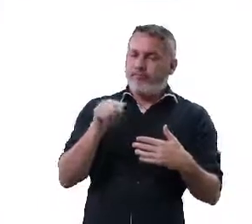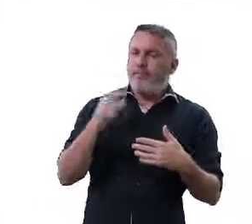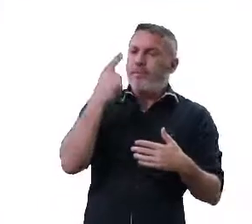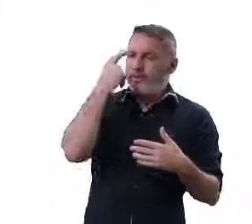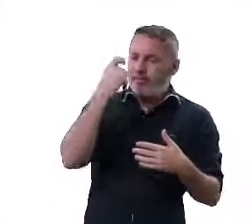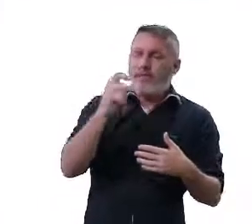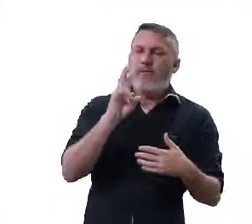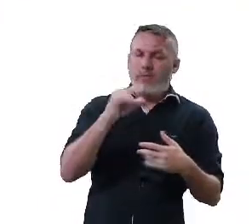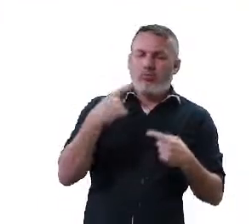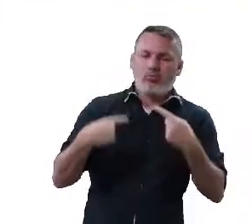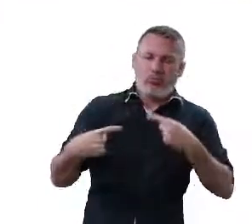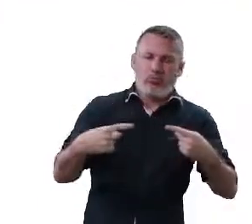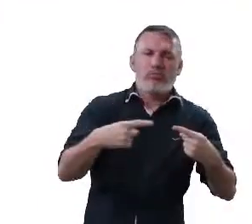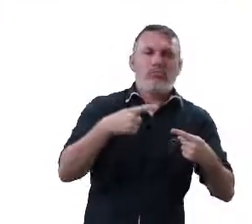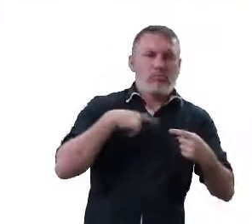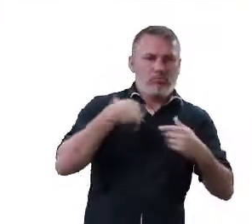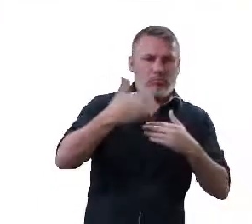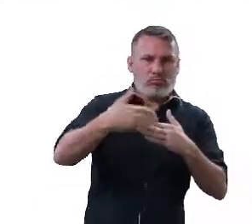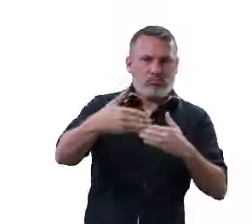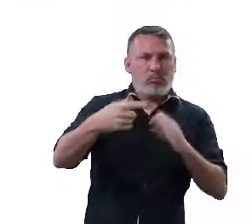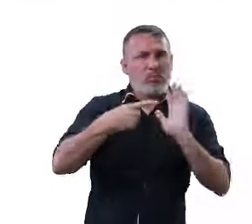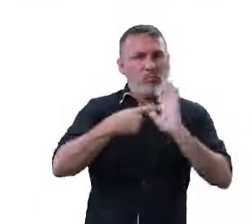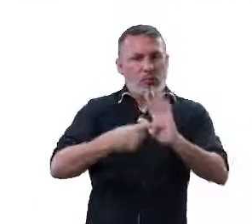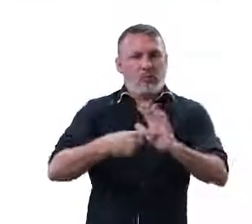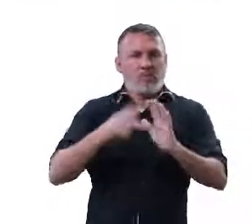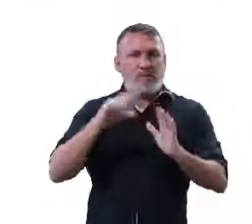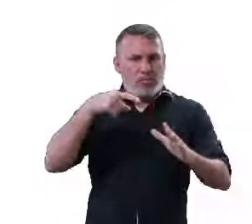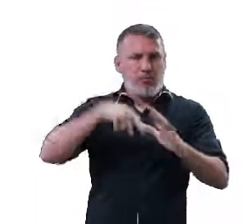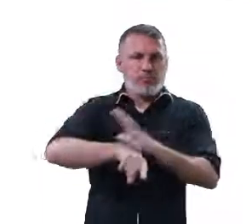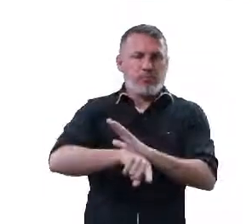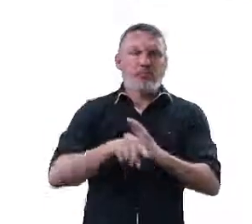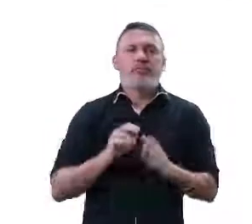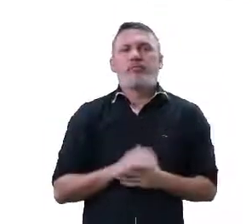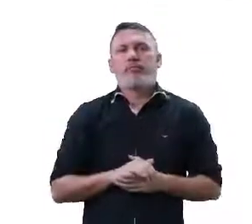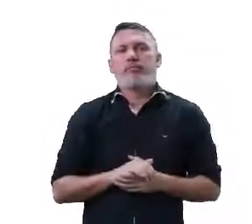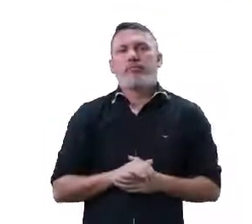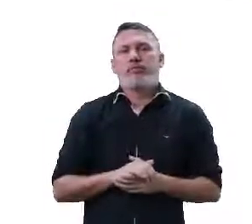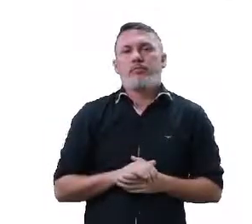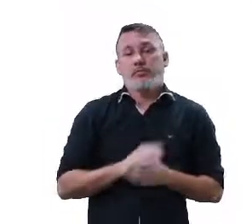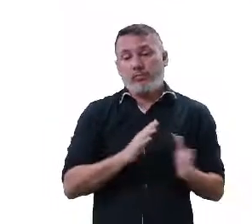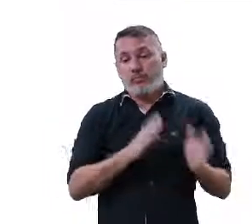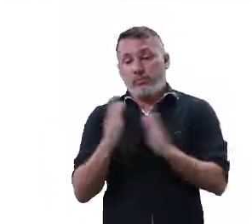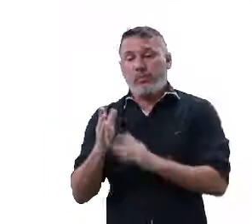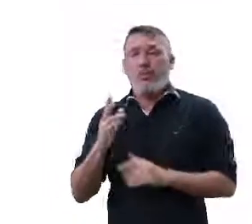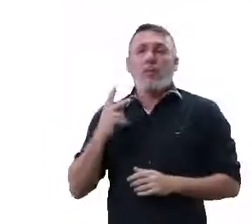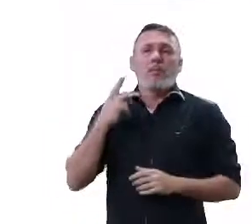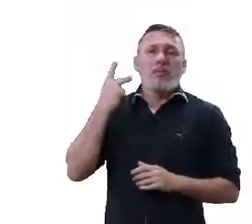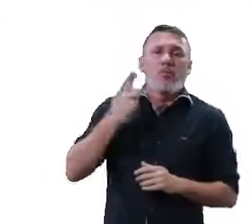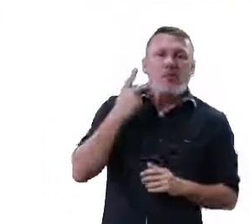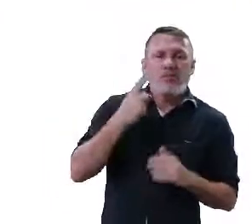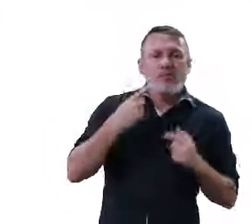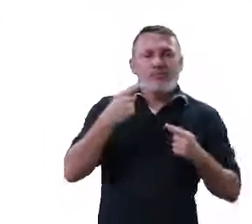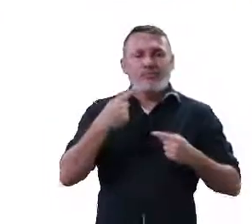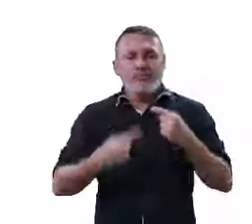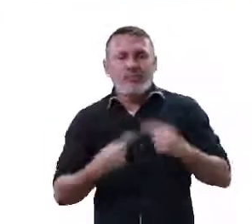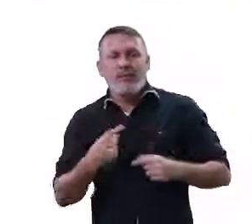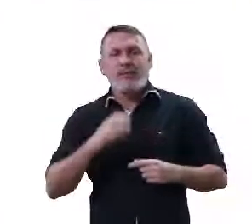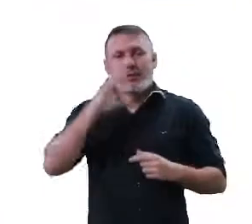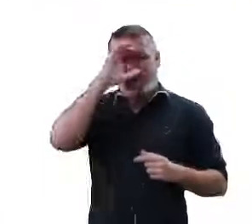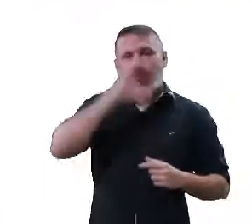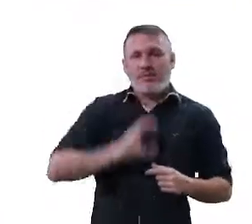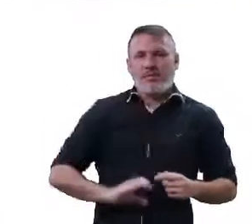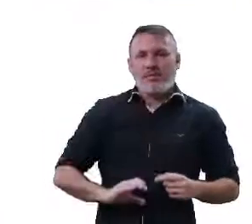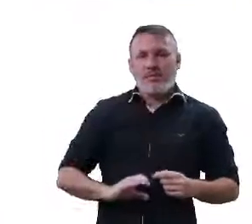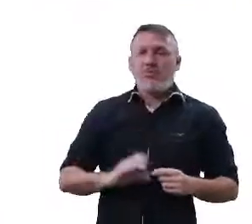também a gente vai discutir isso de forma mais aprofundada. Política e cidadania podem